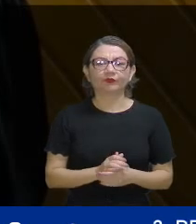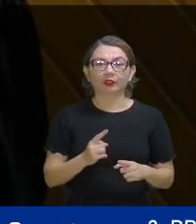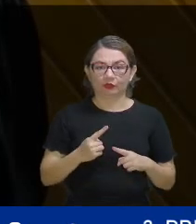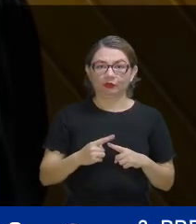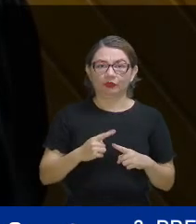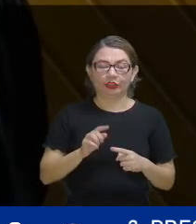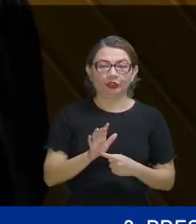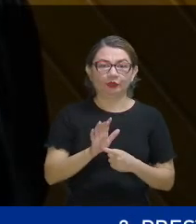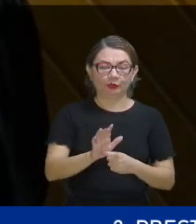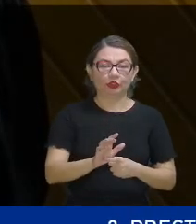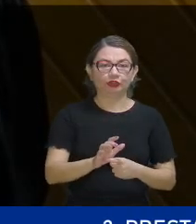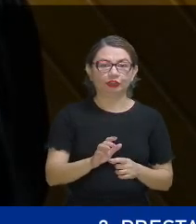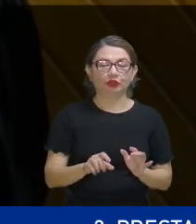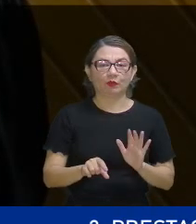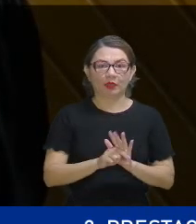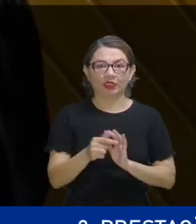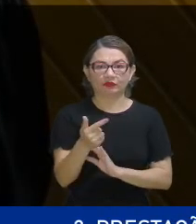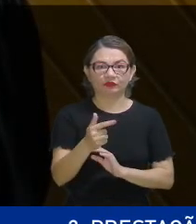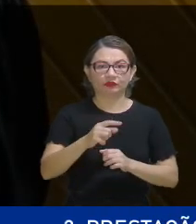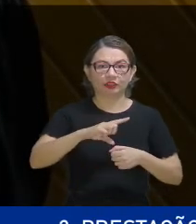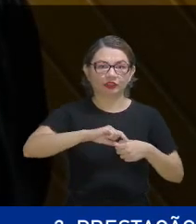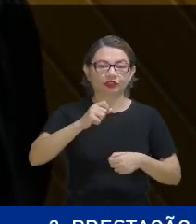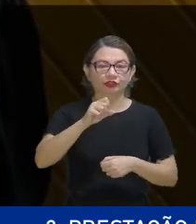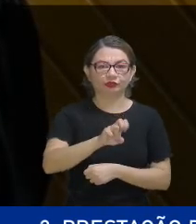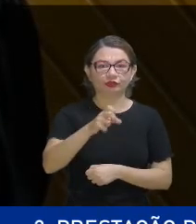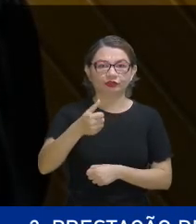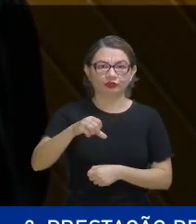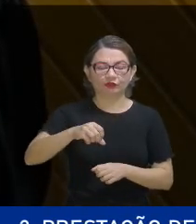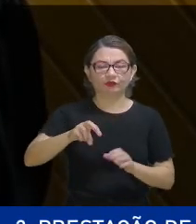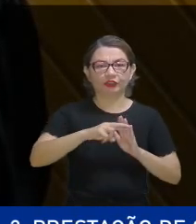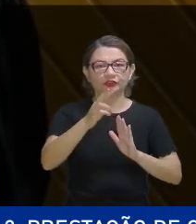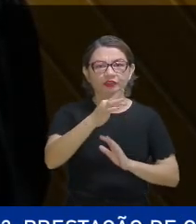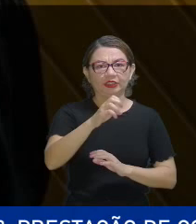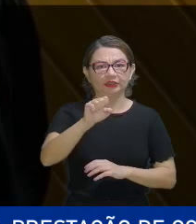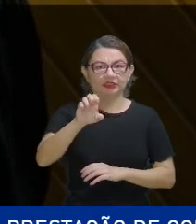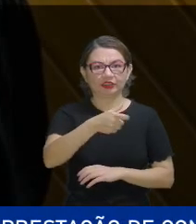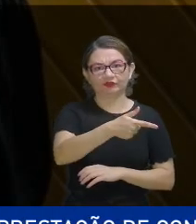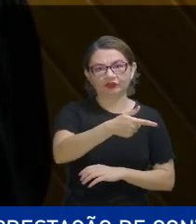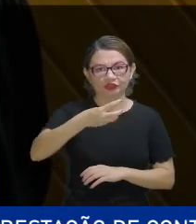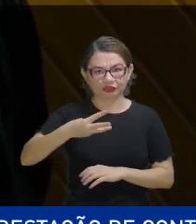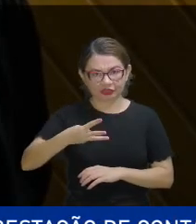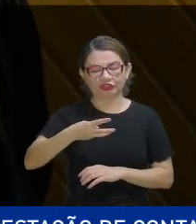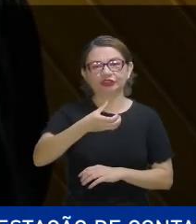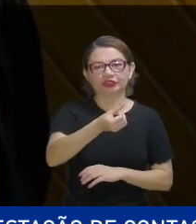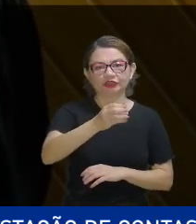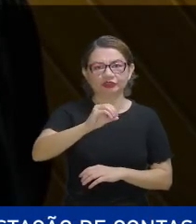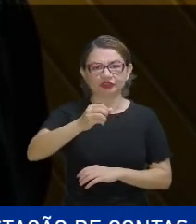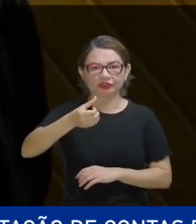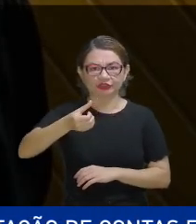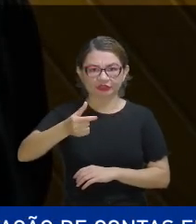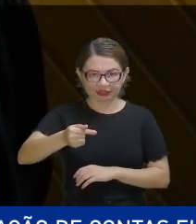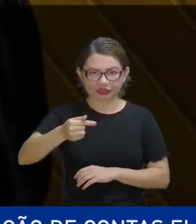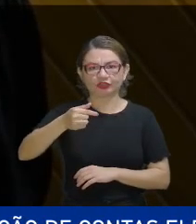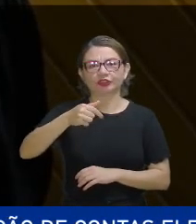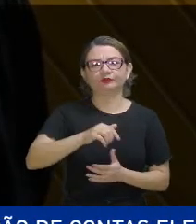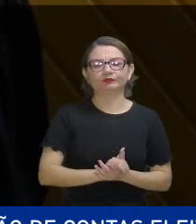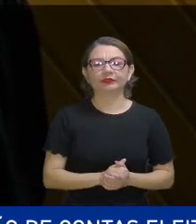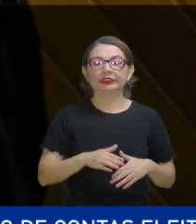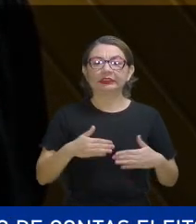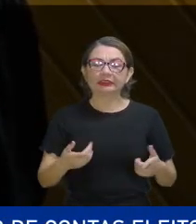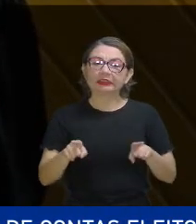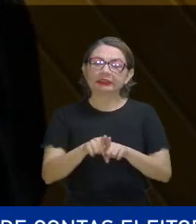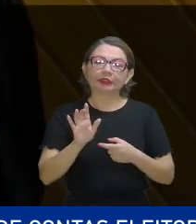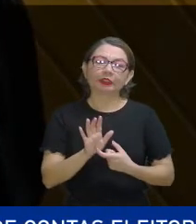faz referência ao parágrafo 2º do artigo 69 da Resolução TSE número 23.607 de 2019. No